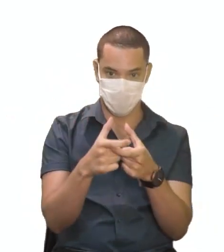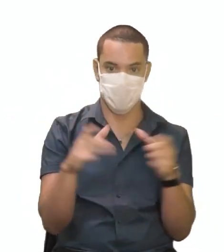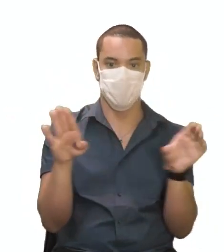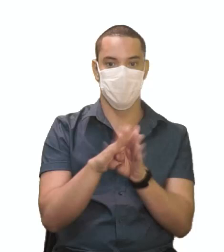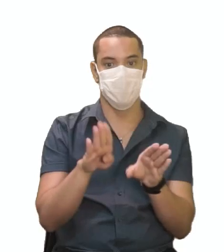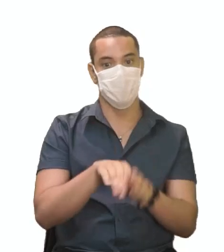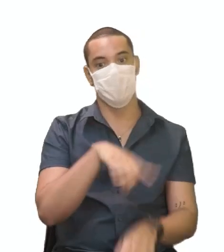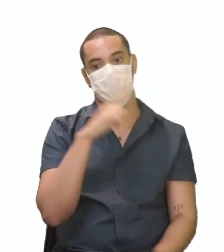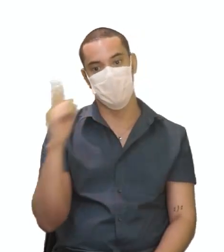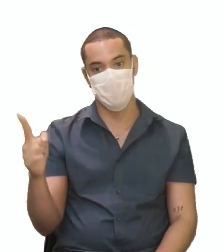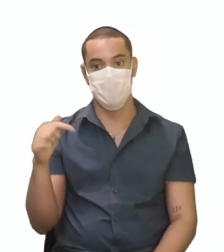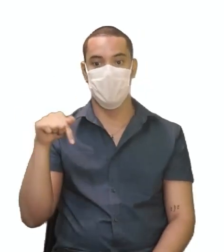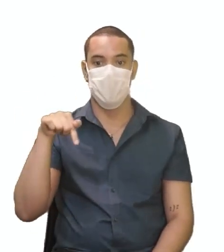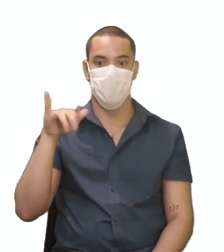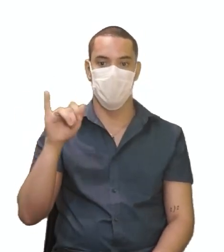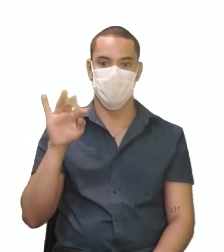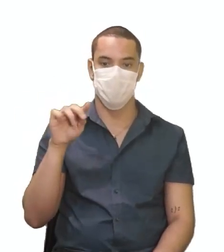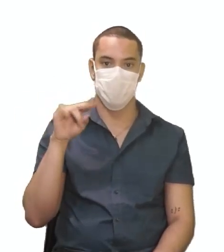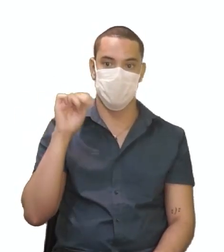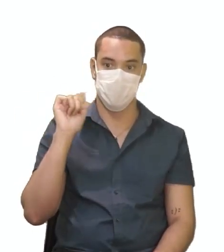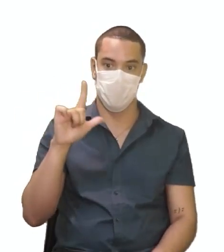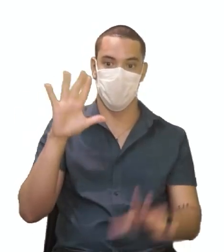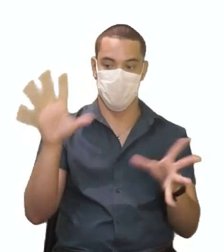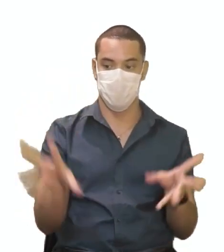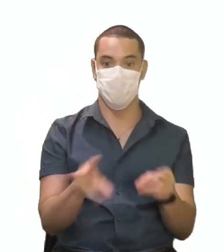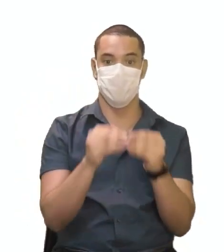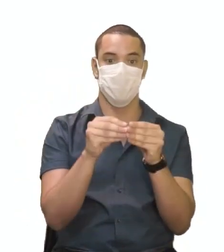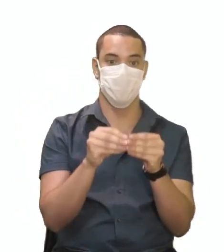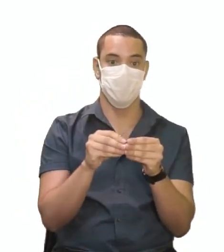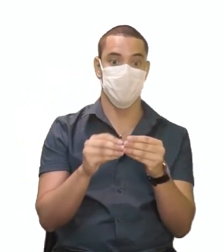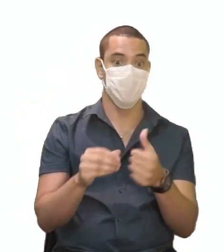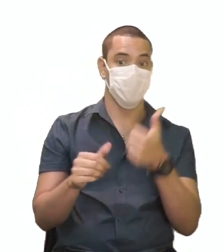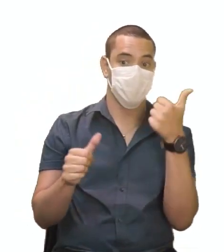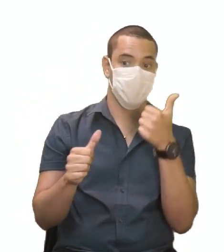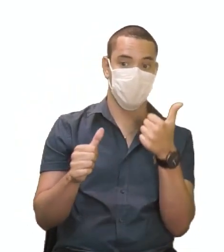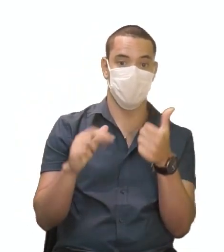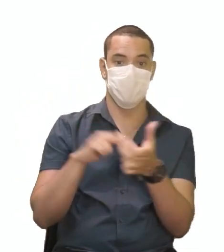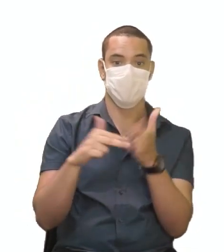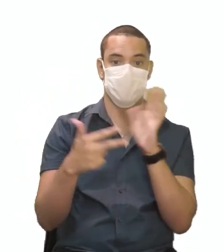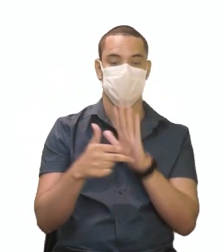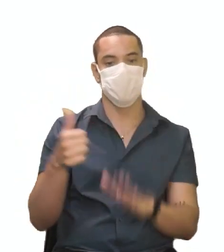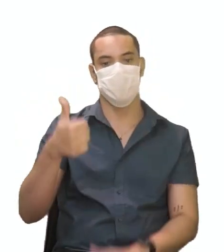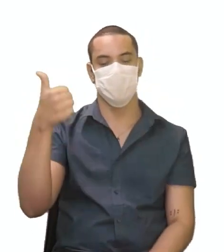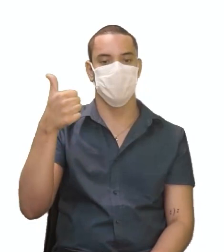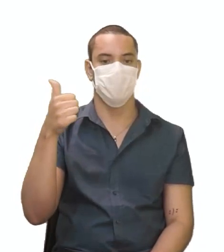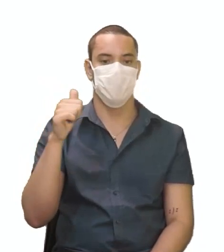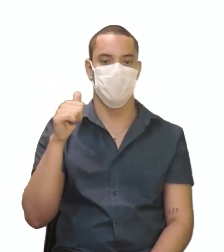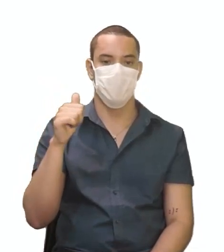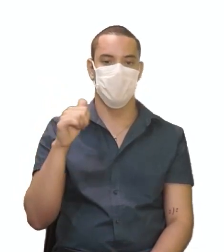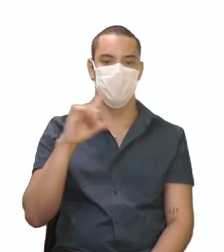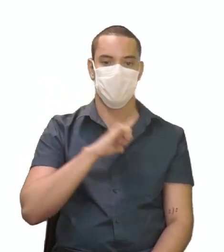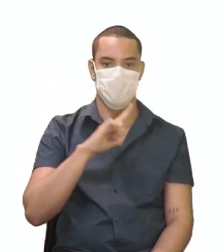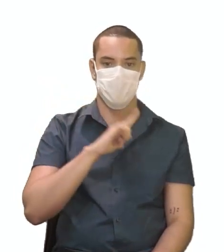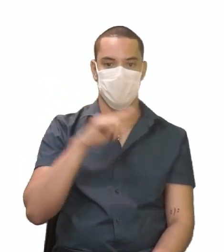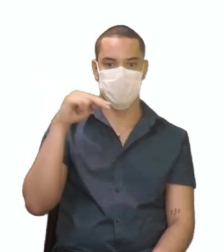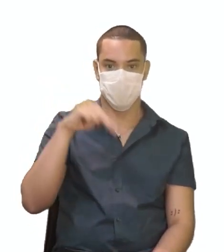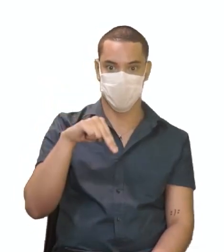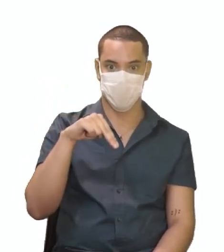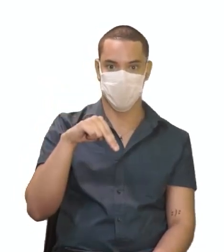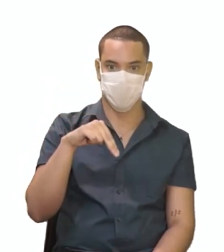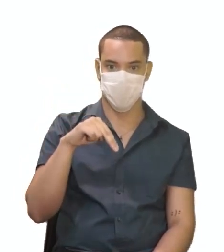fase equacional, tá? Na fase reducional eu já tenho o que era